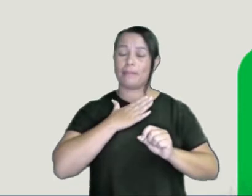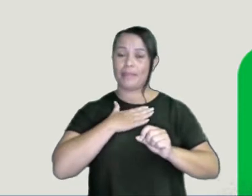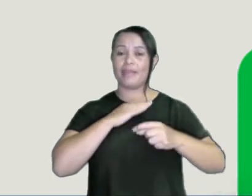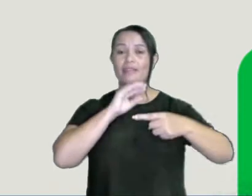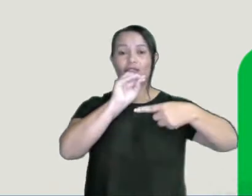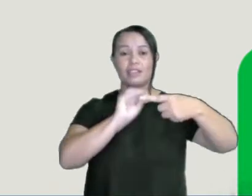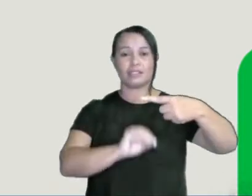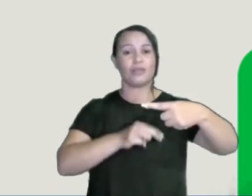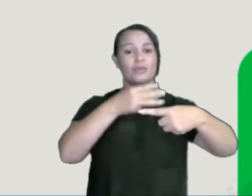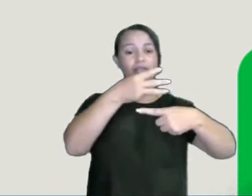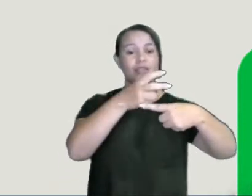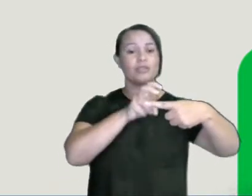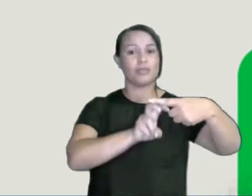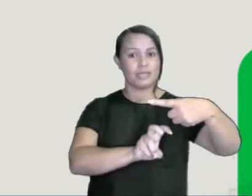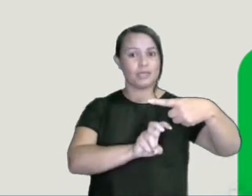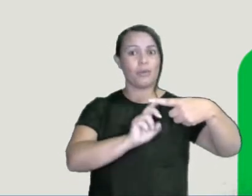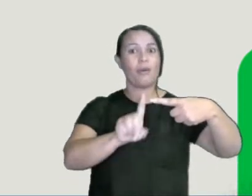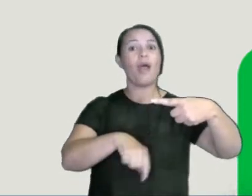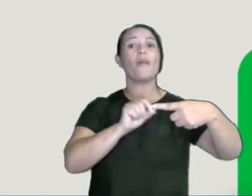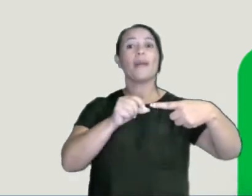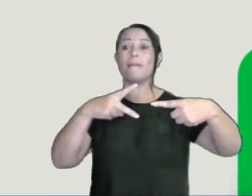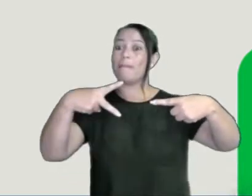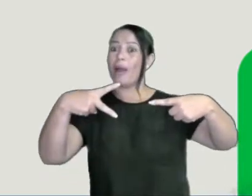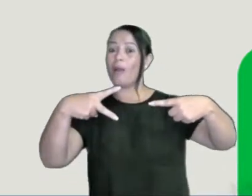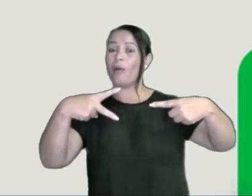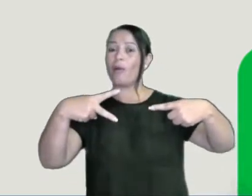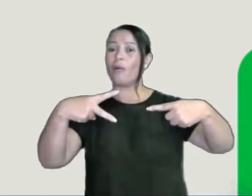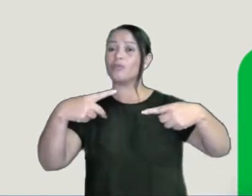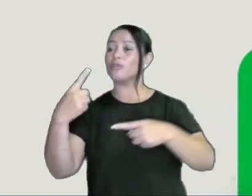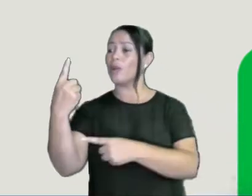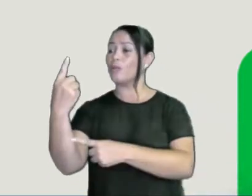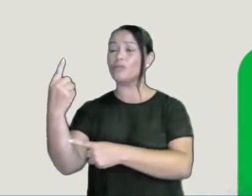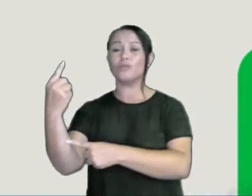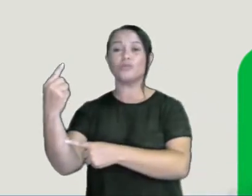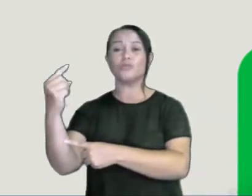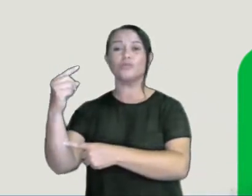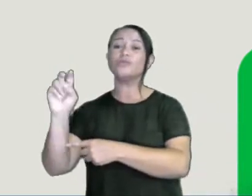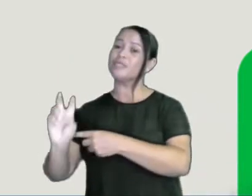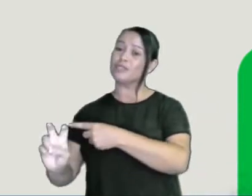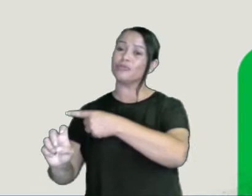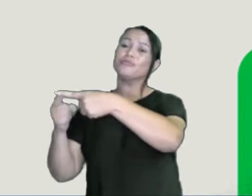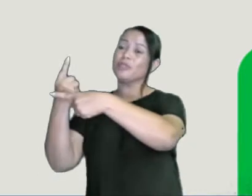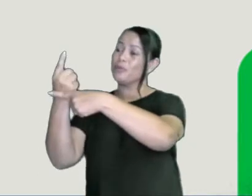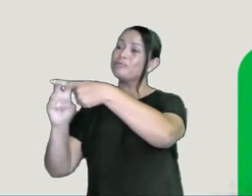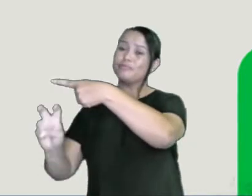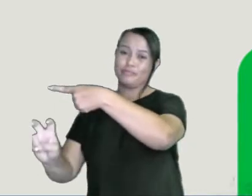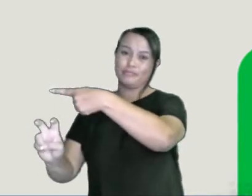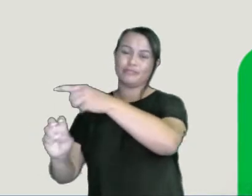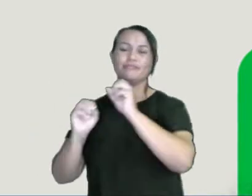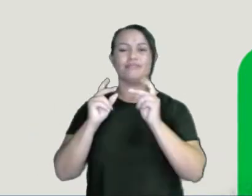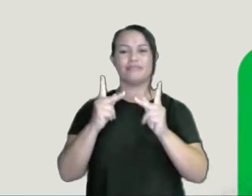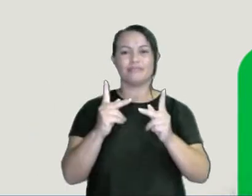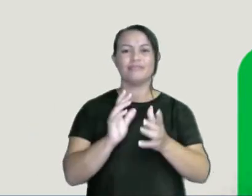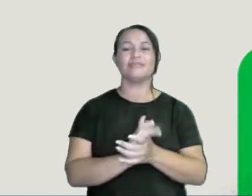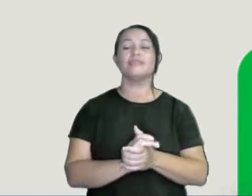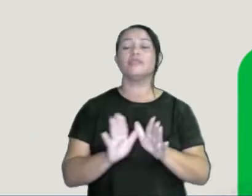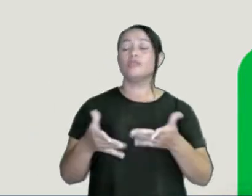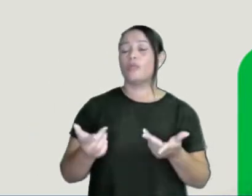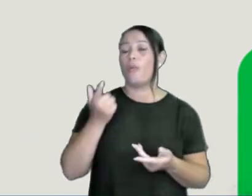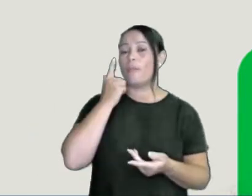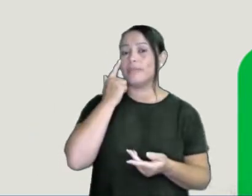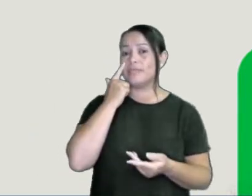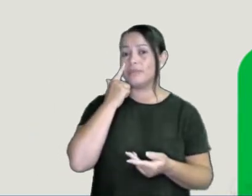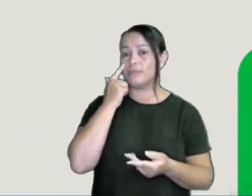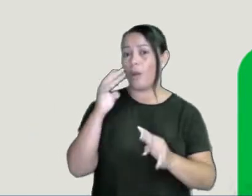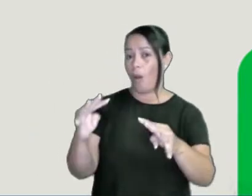fração 3 sobre 5 é maior do que 1/5. Ok? Então, ó,